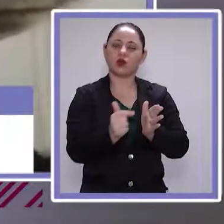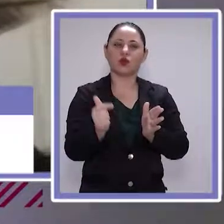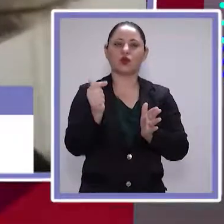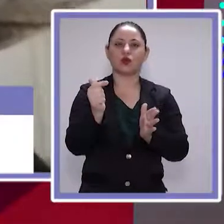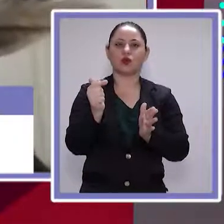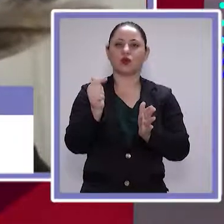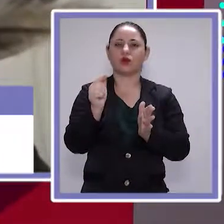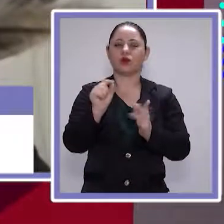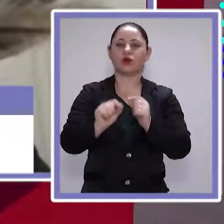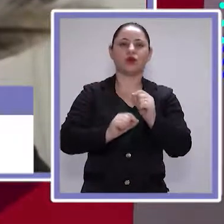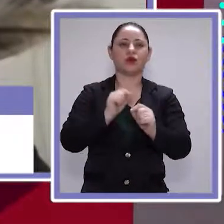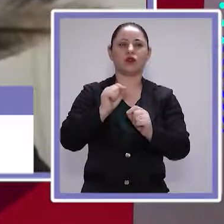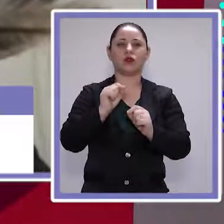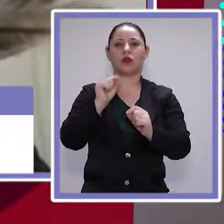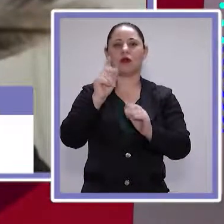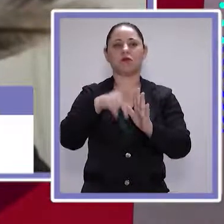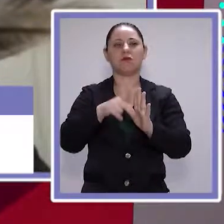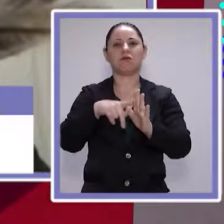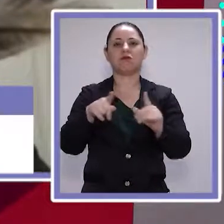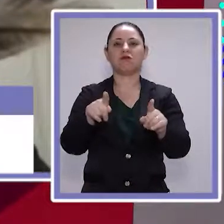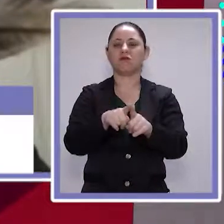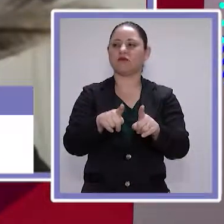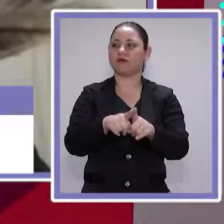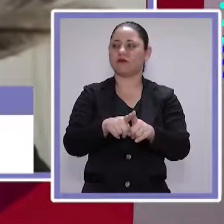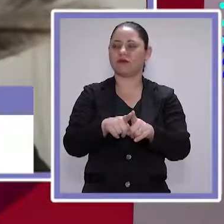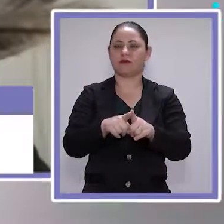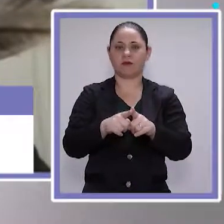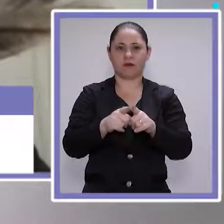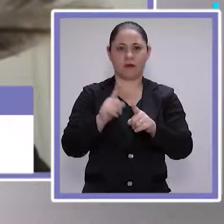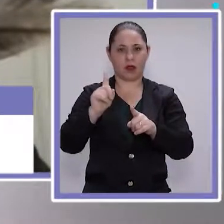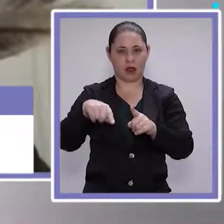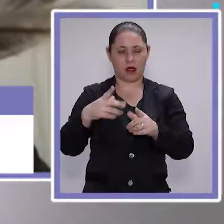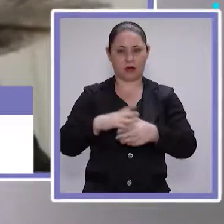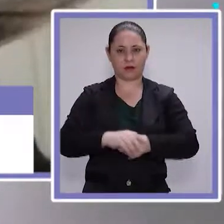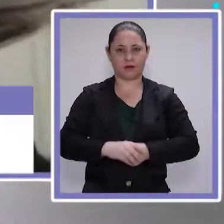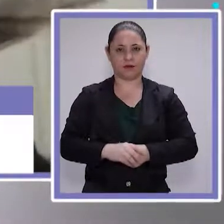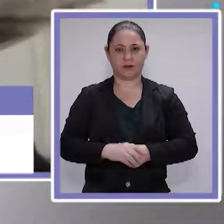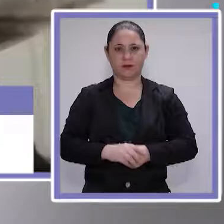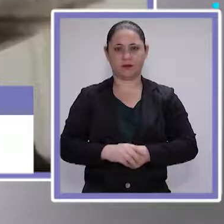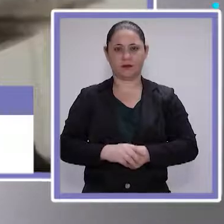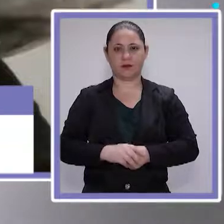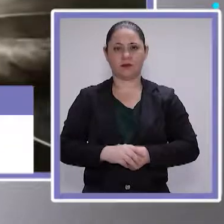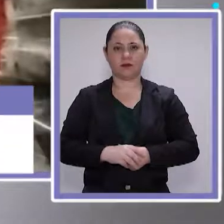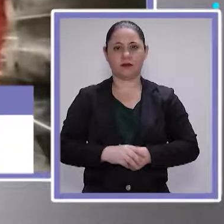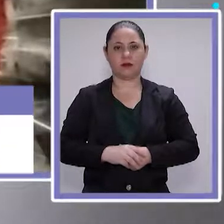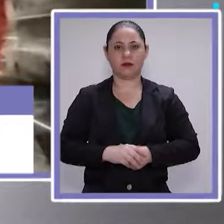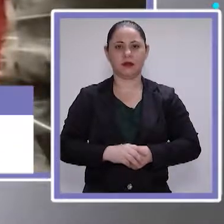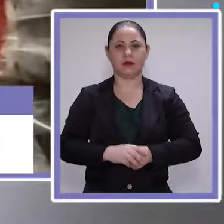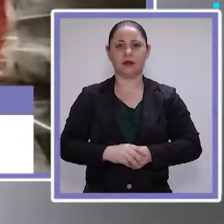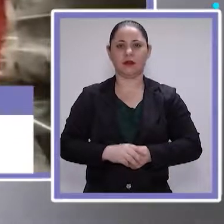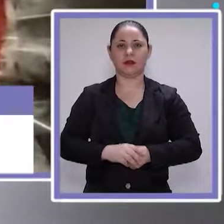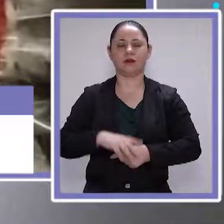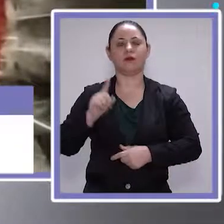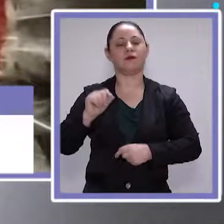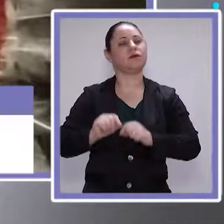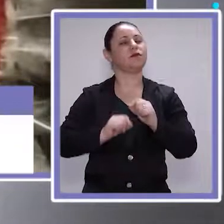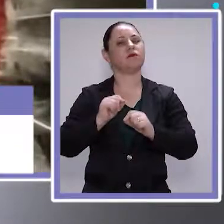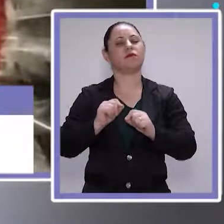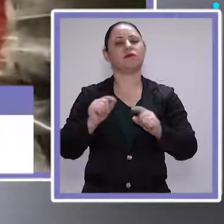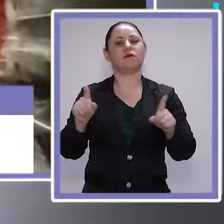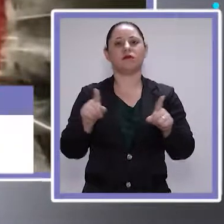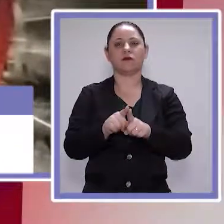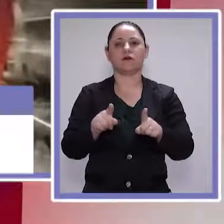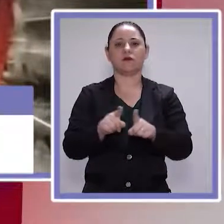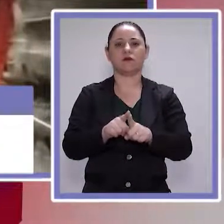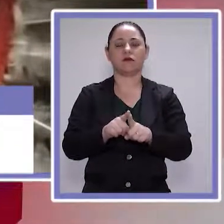acesso ao parlamento, que seja, e muito menos a cúpula da ONU, né, no que tange a COP.